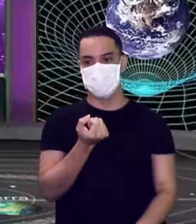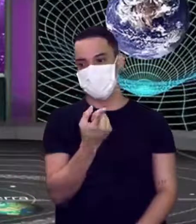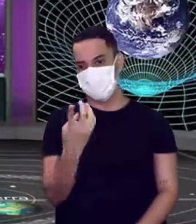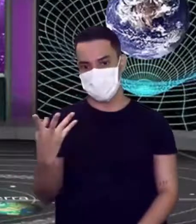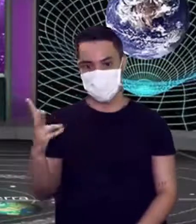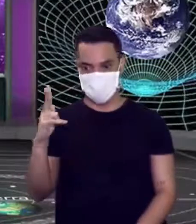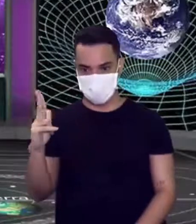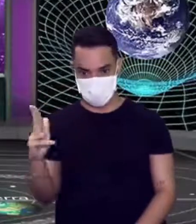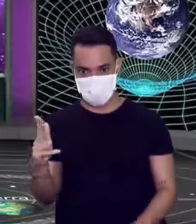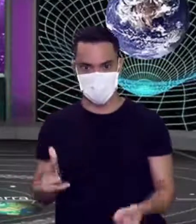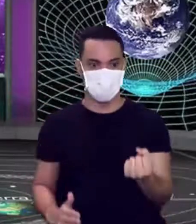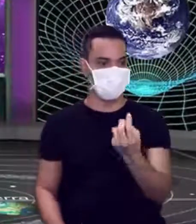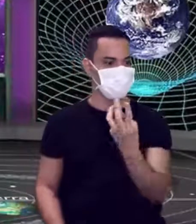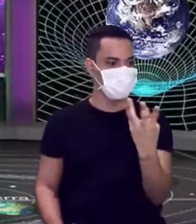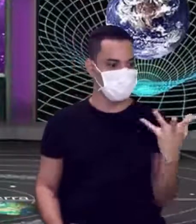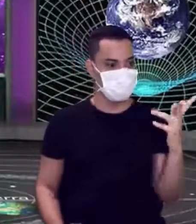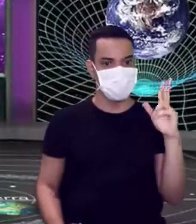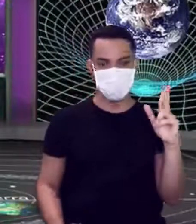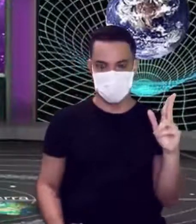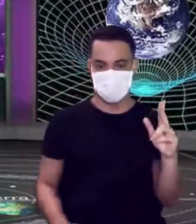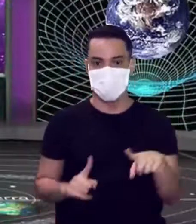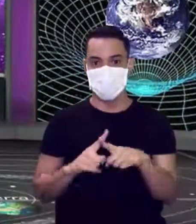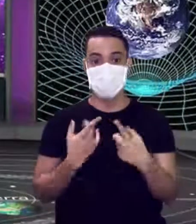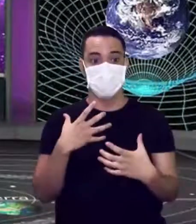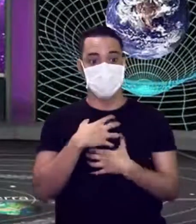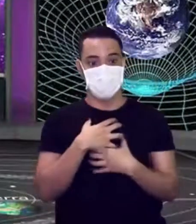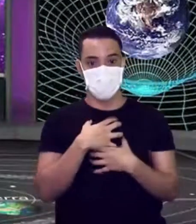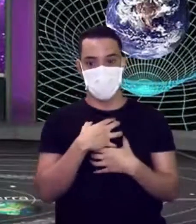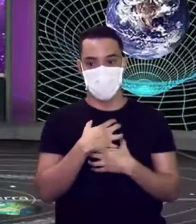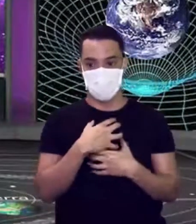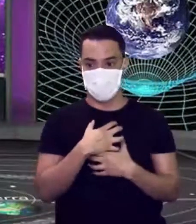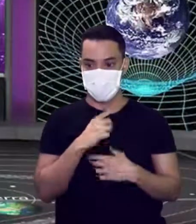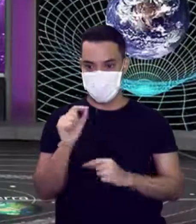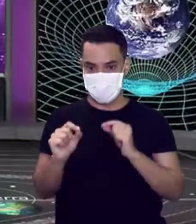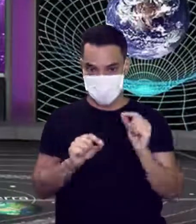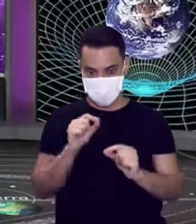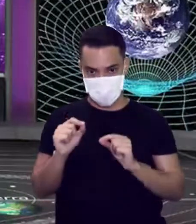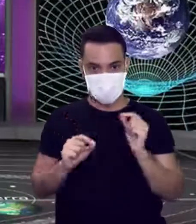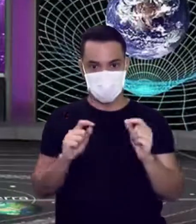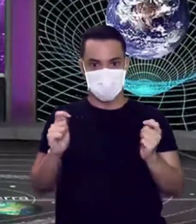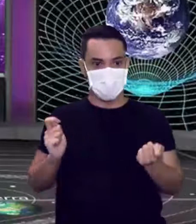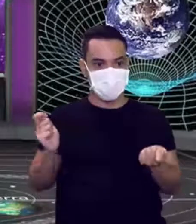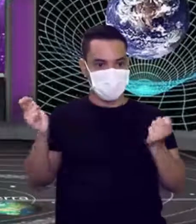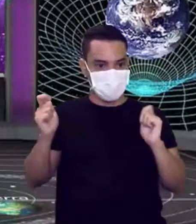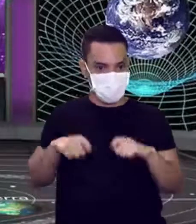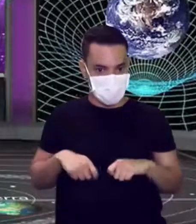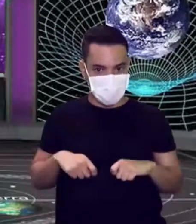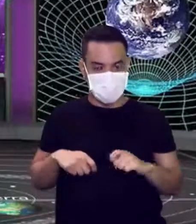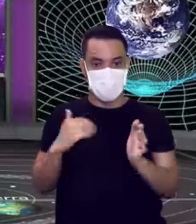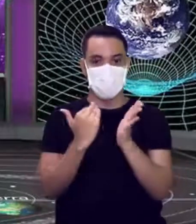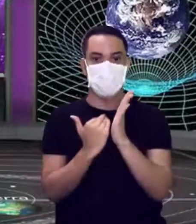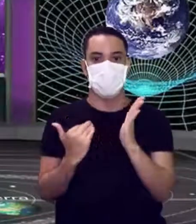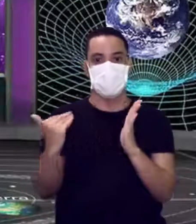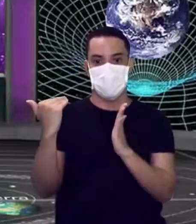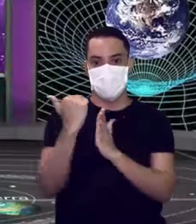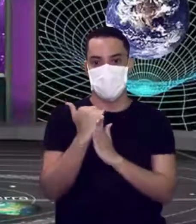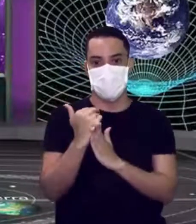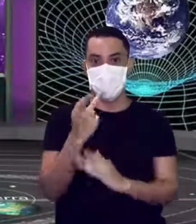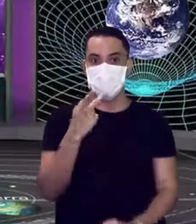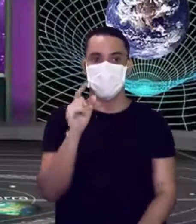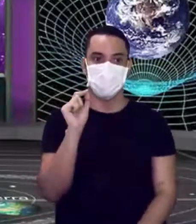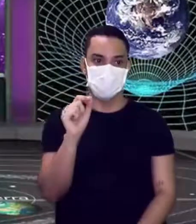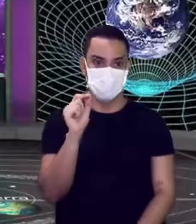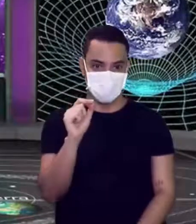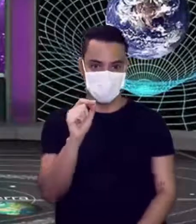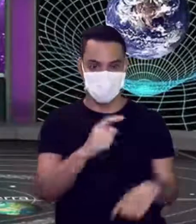de elétrons e de prótons e que de alguma forma eu deixo a quantidade de elétrons maior. Eu vou dizer que o corpo